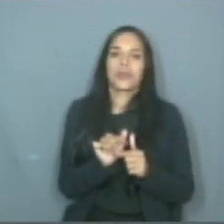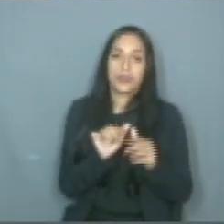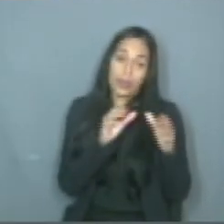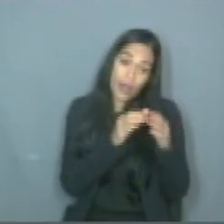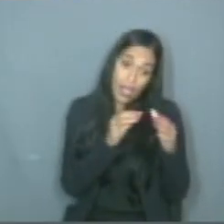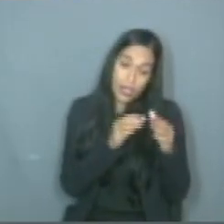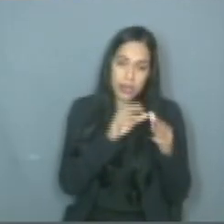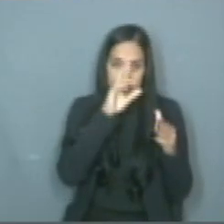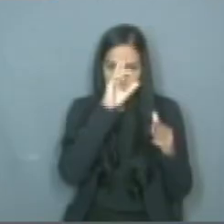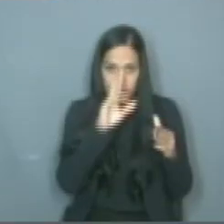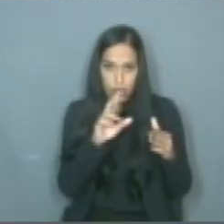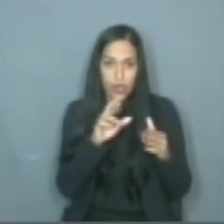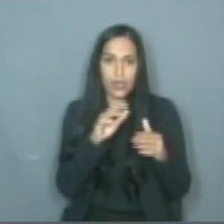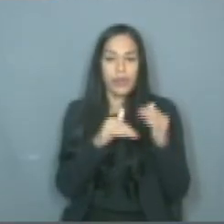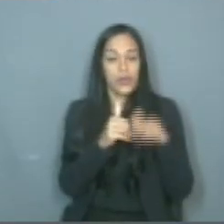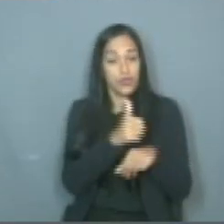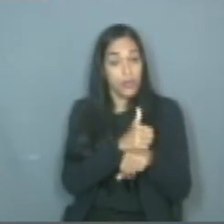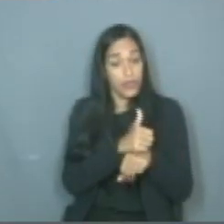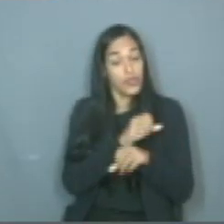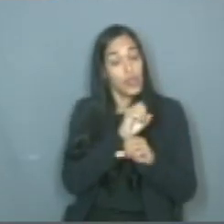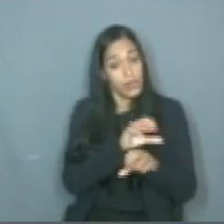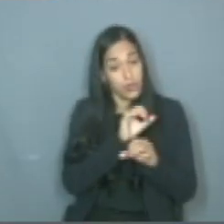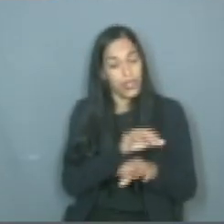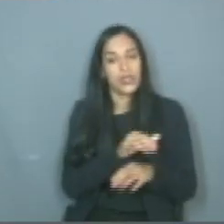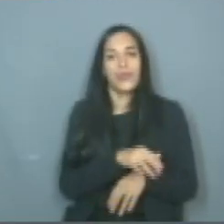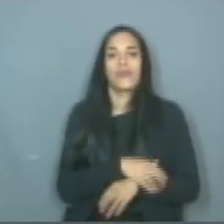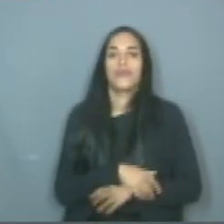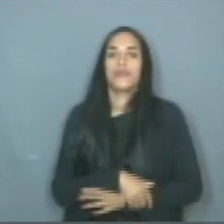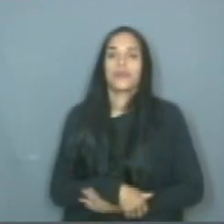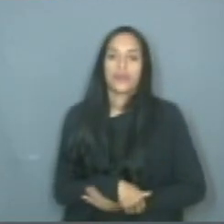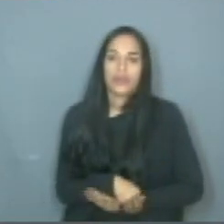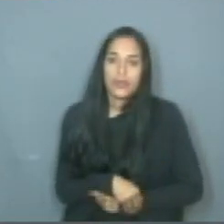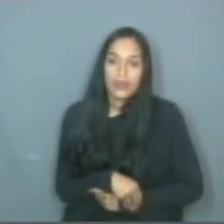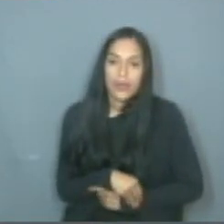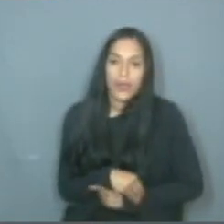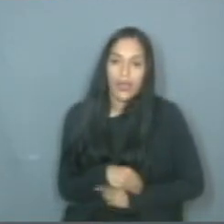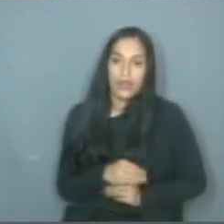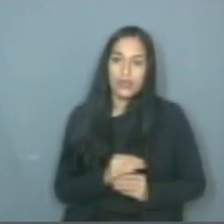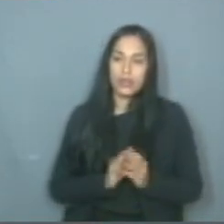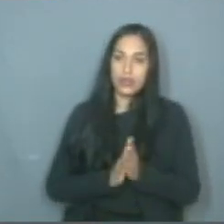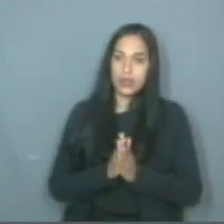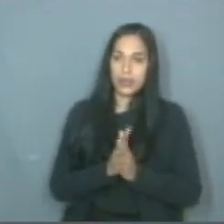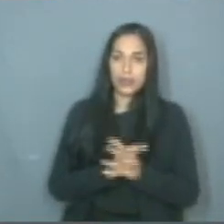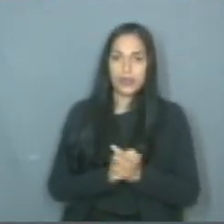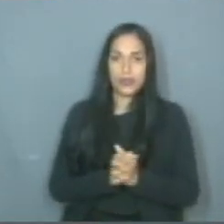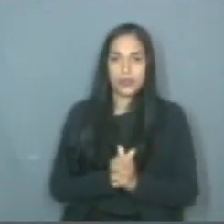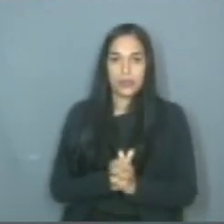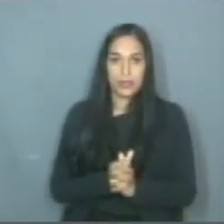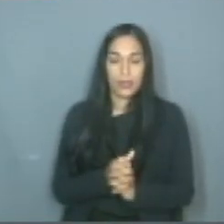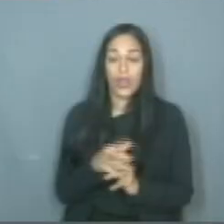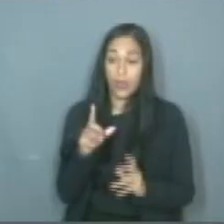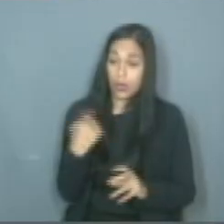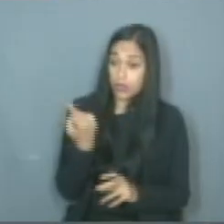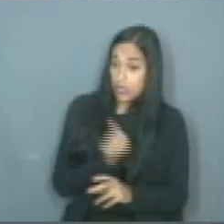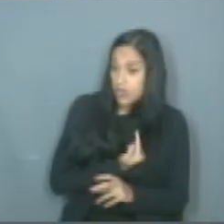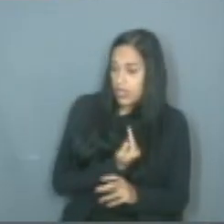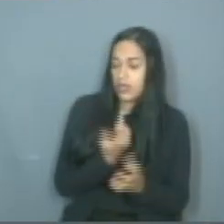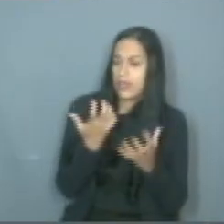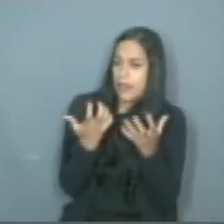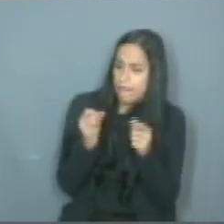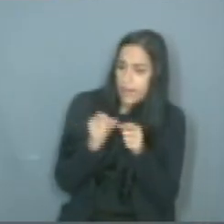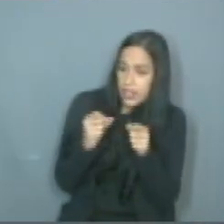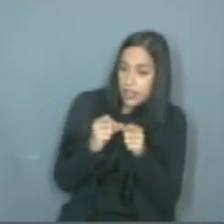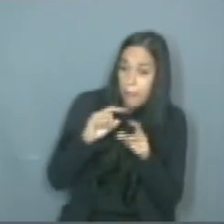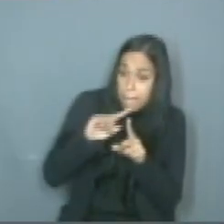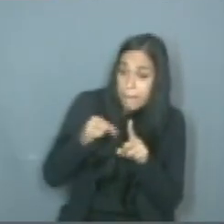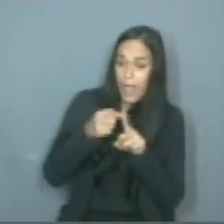equipe gestora, pelos profissionais da educação que ali estão. E, de fato, quando a gente se propõe a fazer mais na educação, vereadores, a